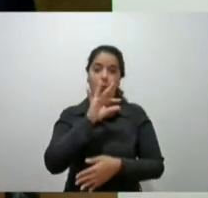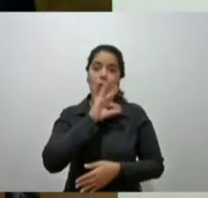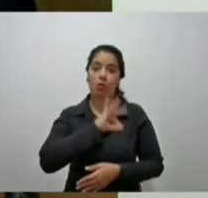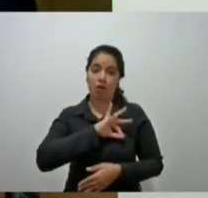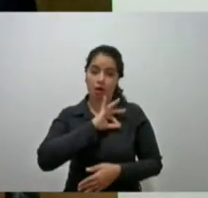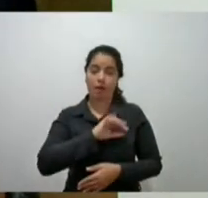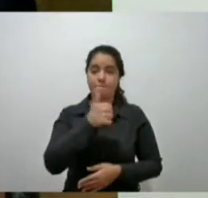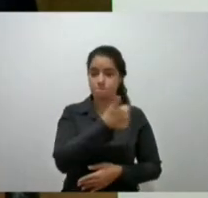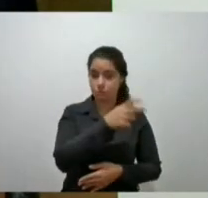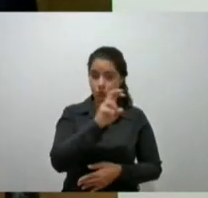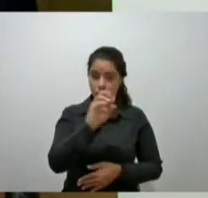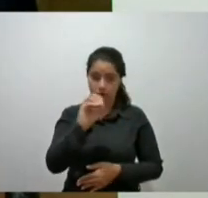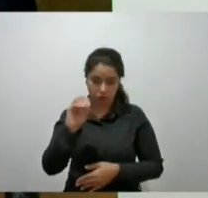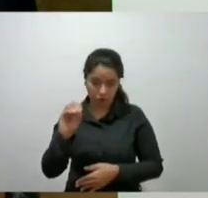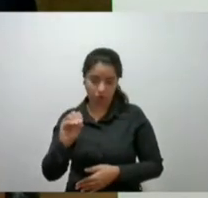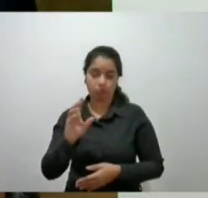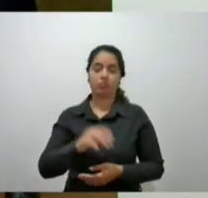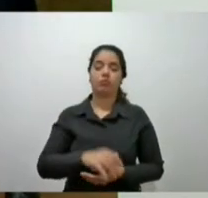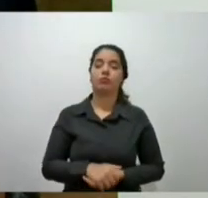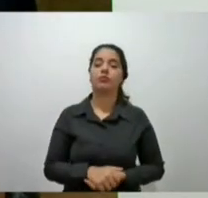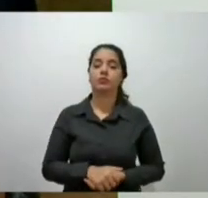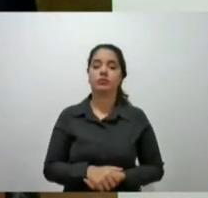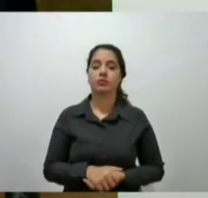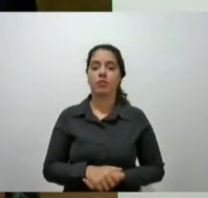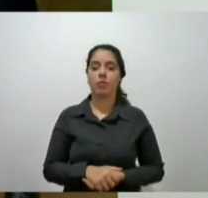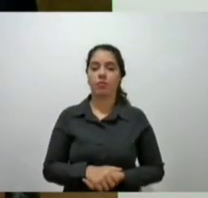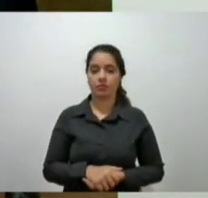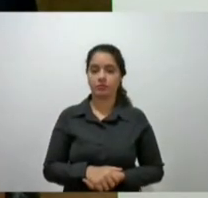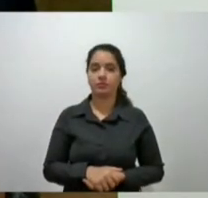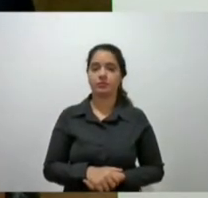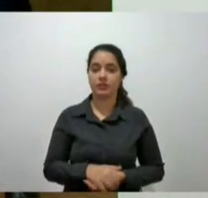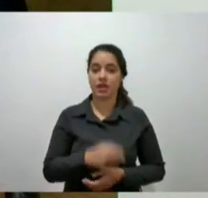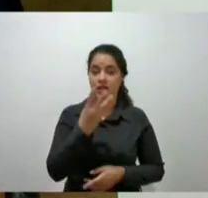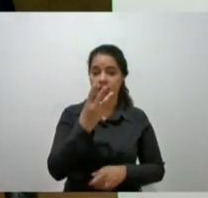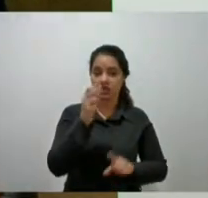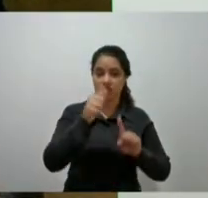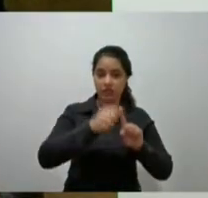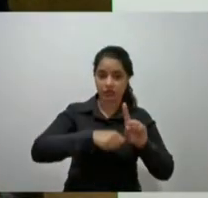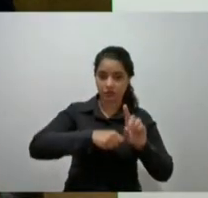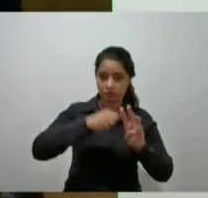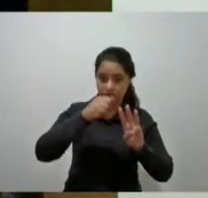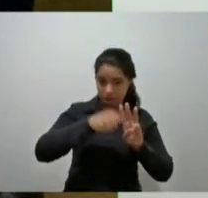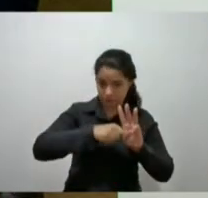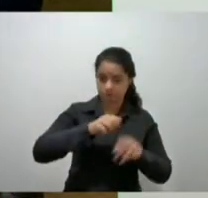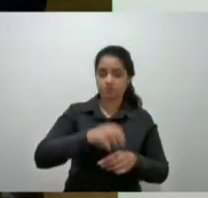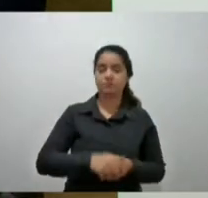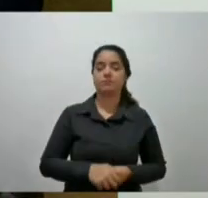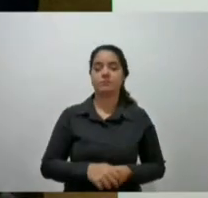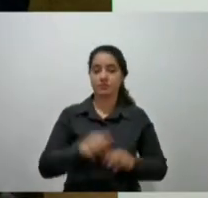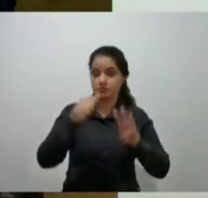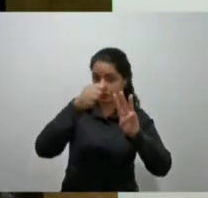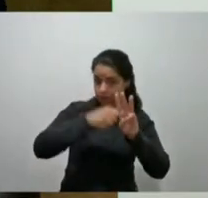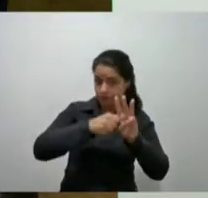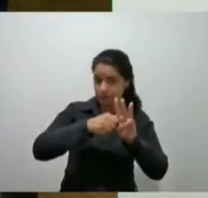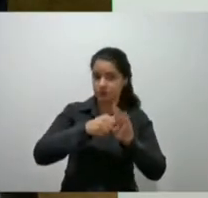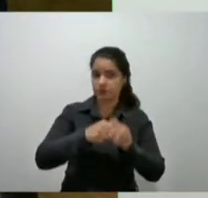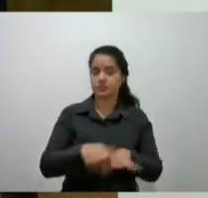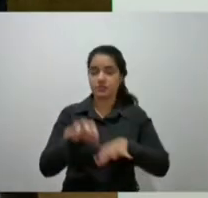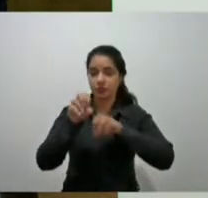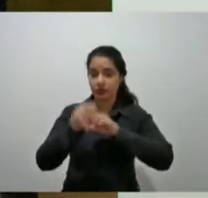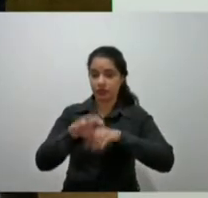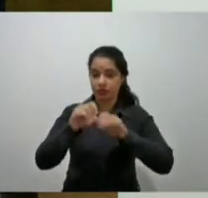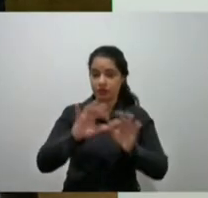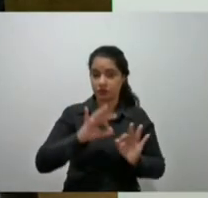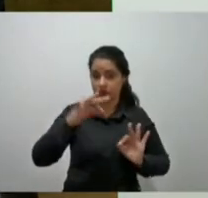1.500 e por 3 meses a pessoa participava de programas de ensino à distância, conhecendo uma